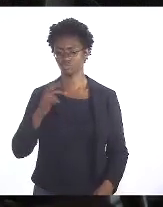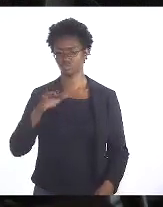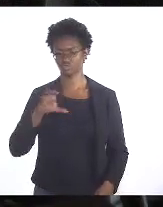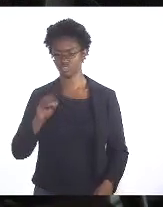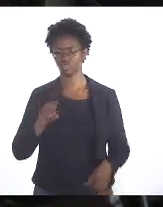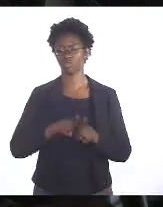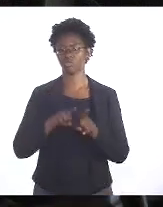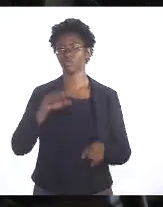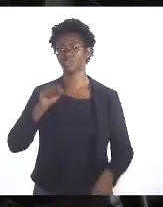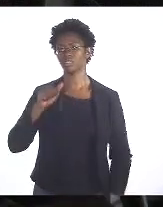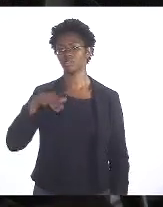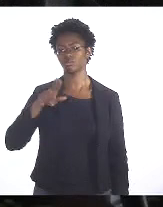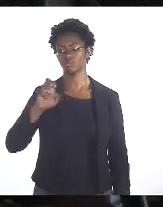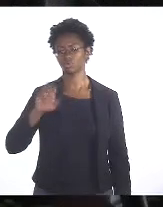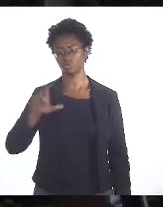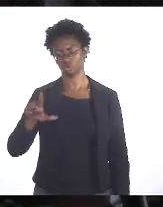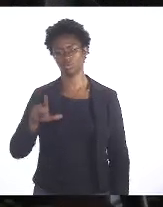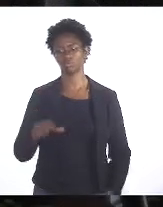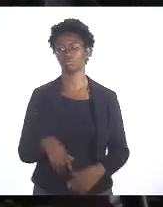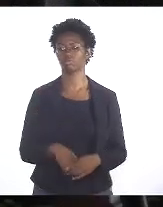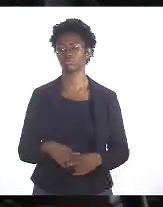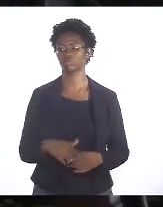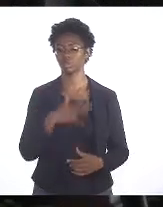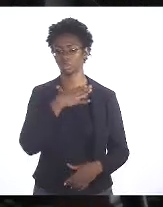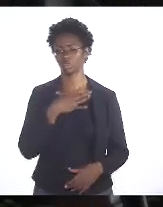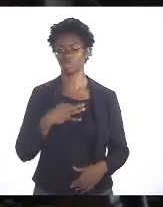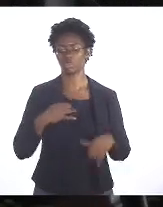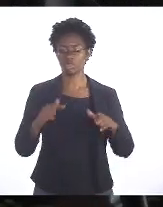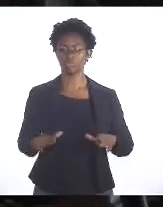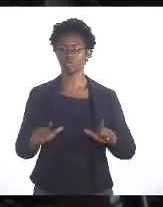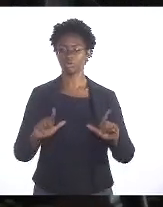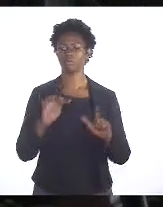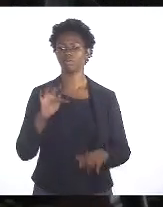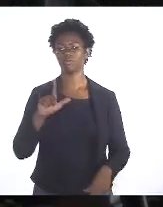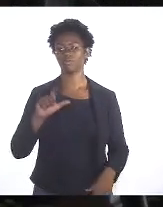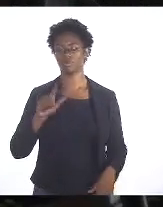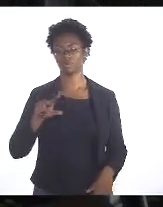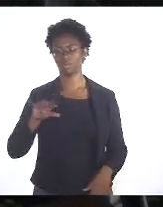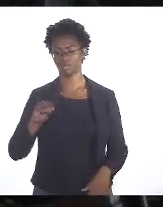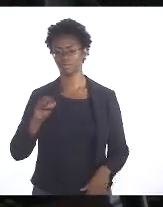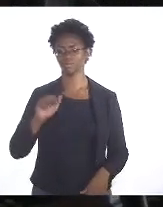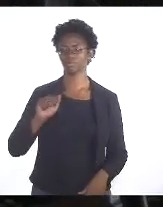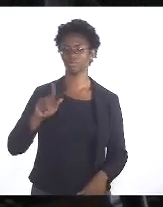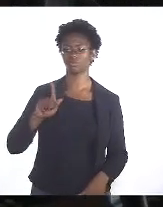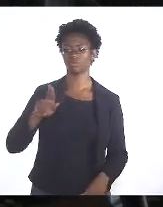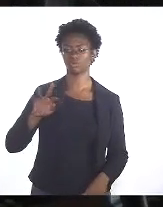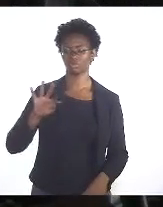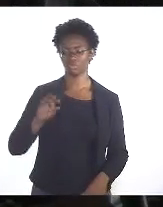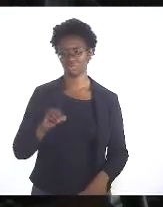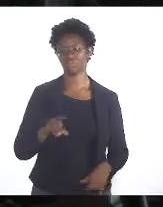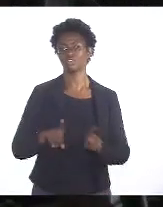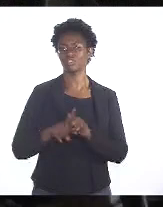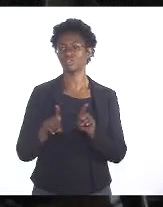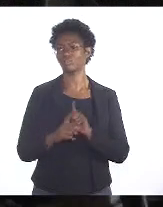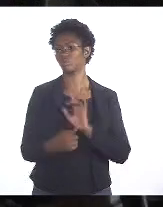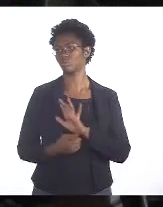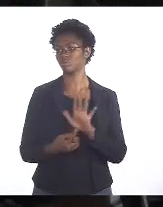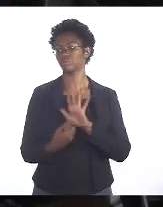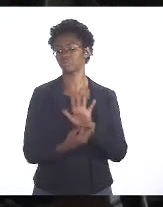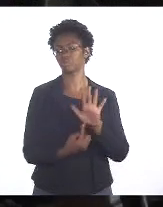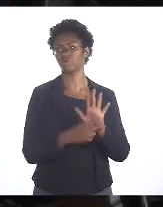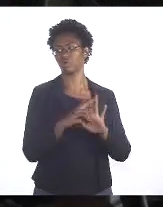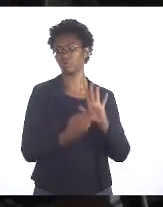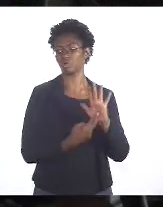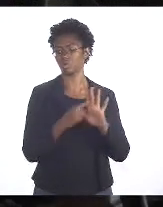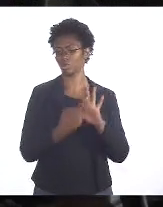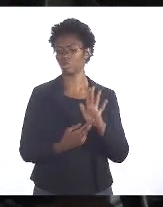Malafaia. Concede medalha Tiradentes e respectivo diploma para o senhor Flávio Augusto Soares de Graça. Parecer da Comissão de Normas Internas e Proposições Externas,